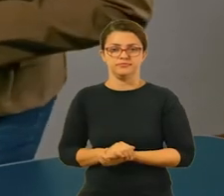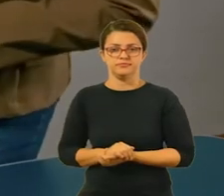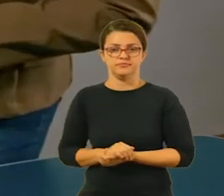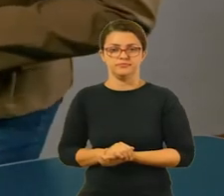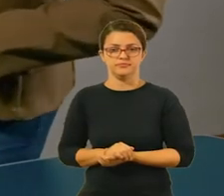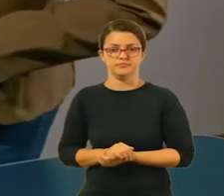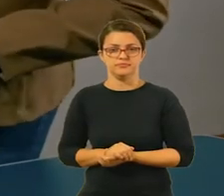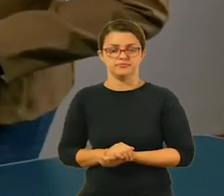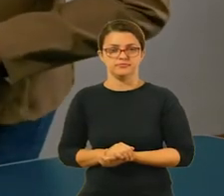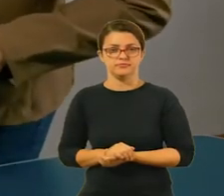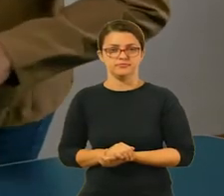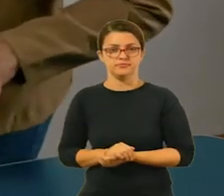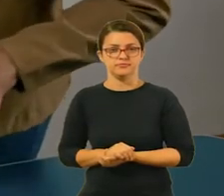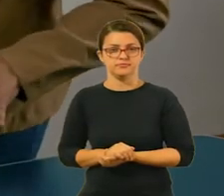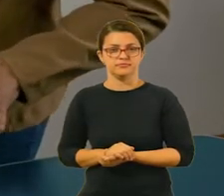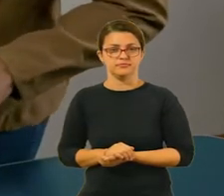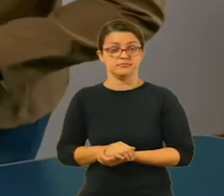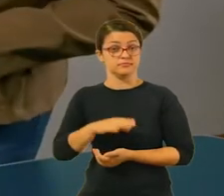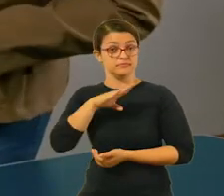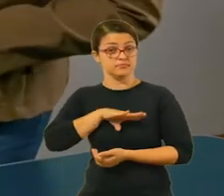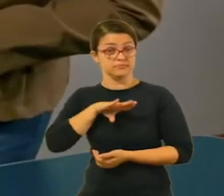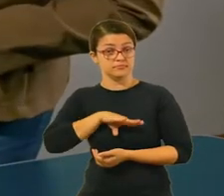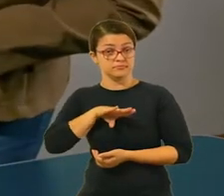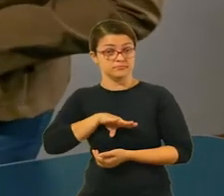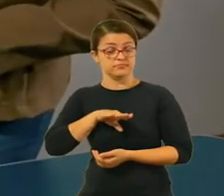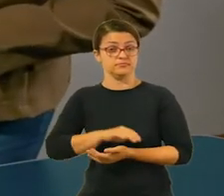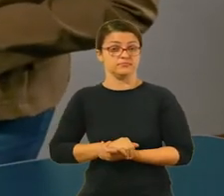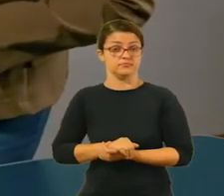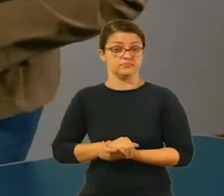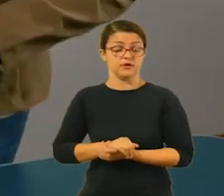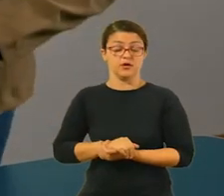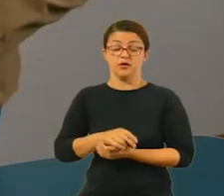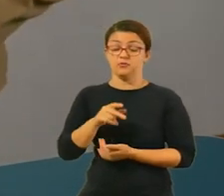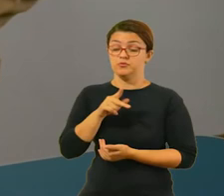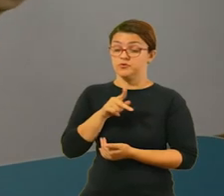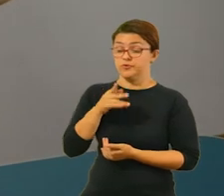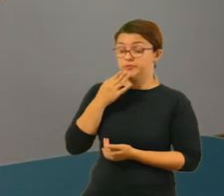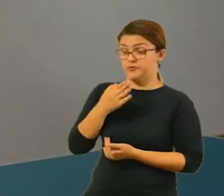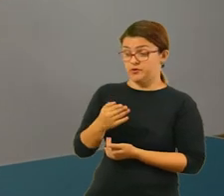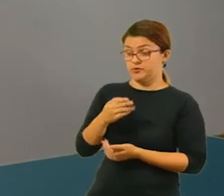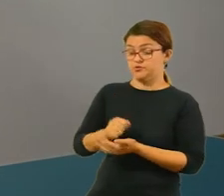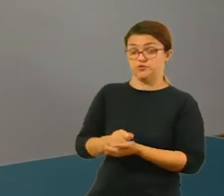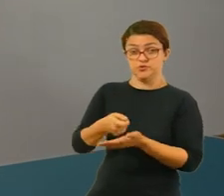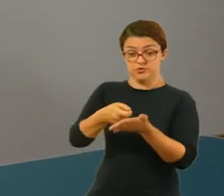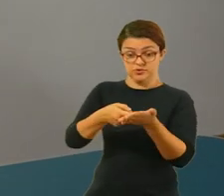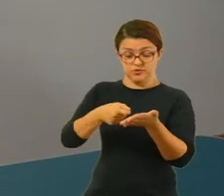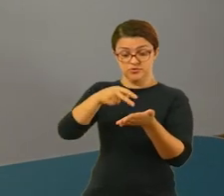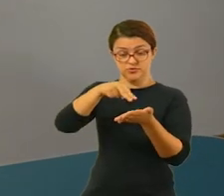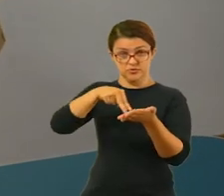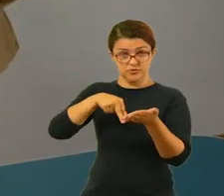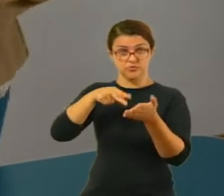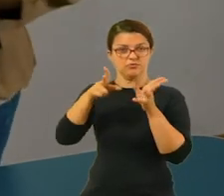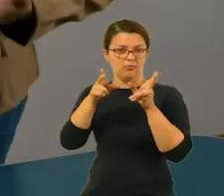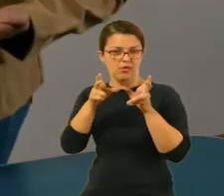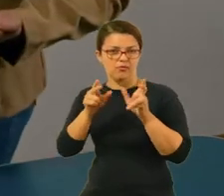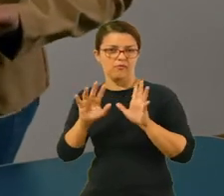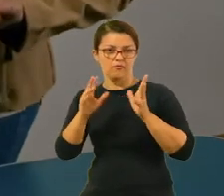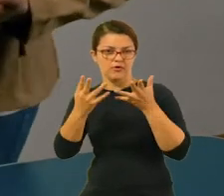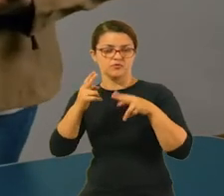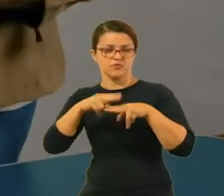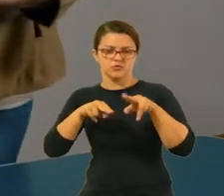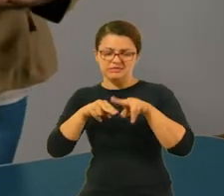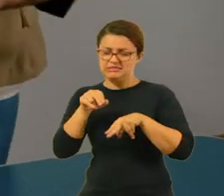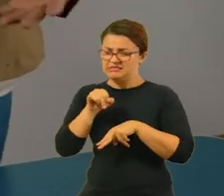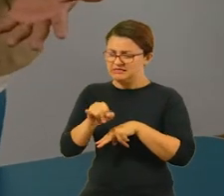Então, vamos lá. Para língua portuguesa, a professora está sugerindo leitura e interpretação de um texto junino. Bom, se a